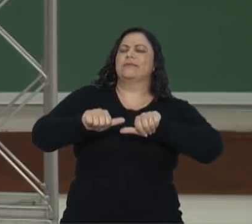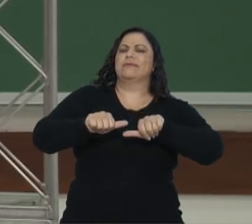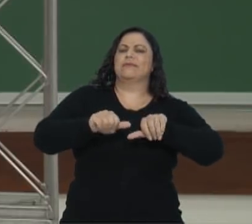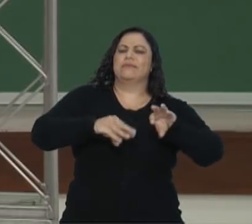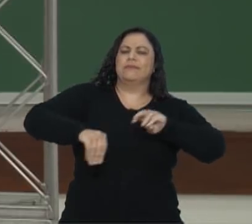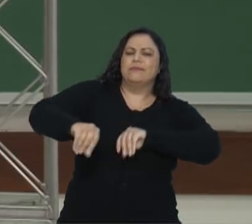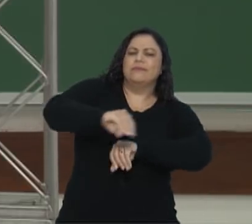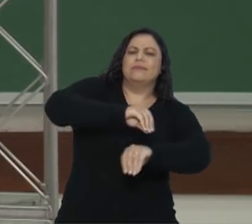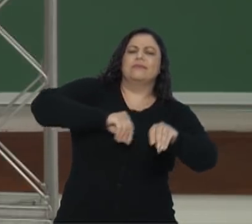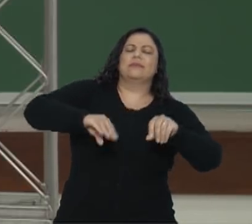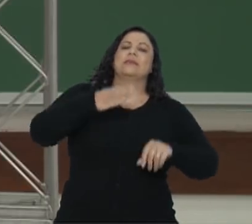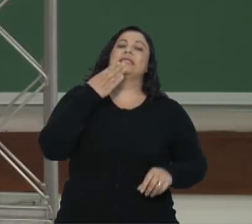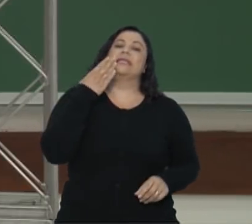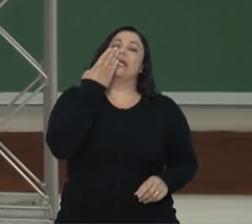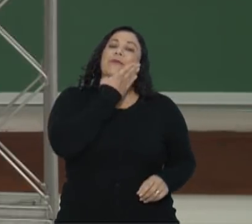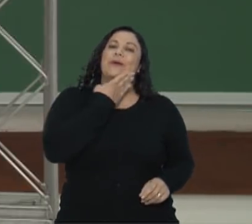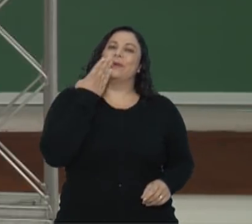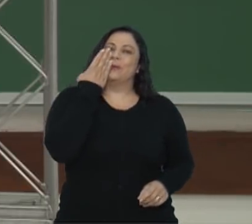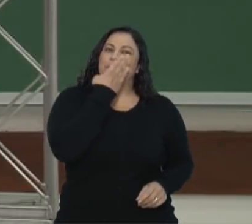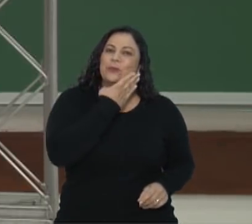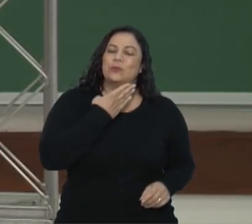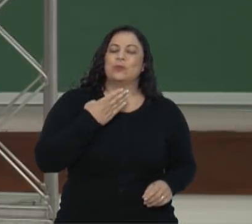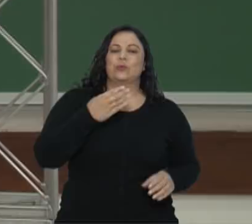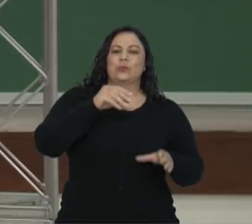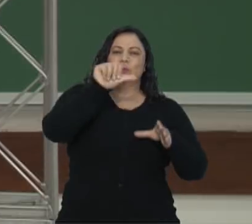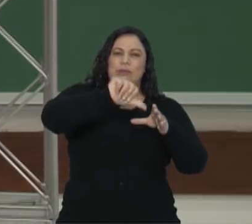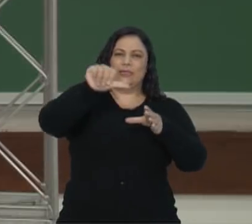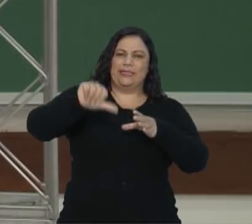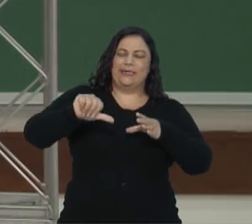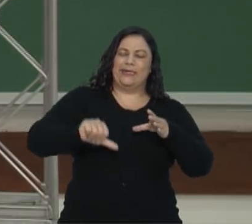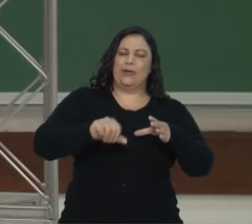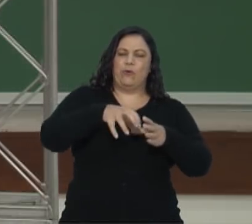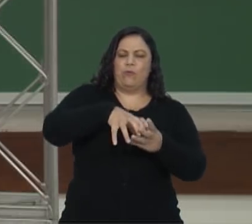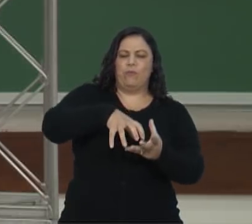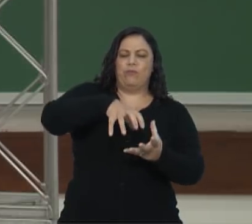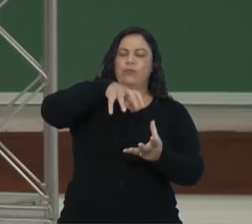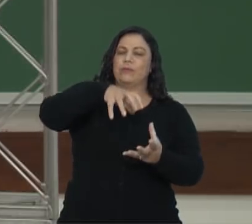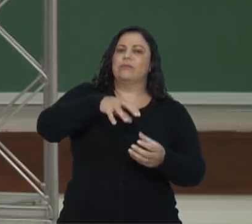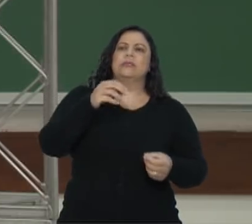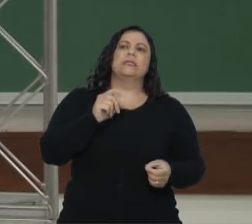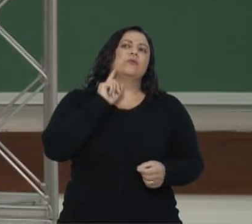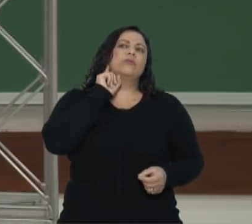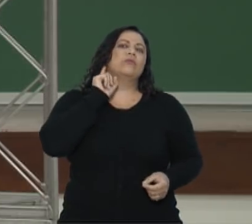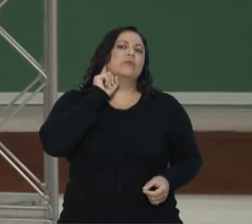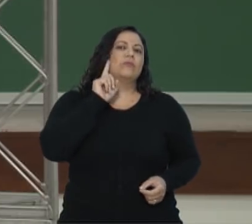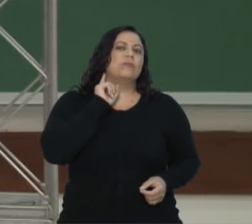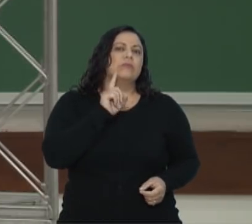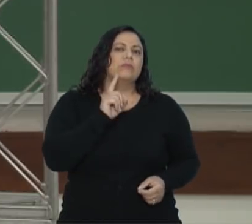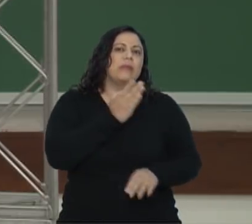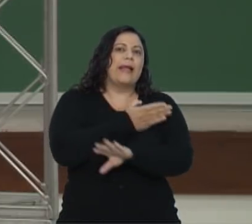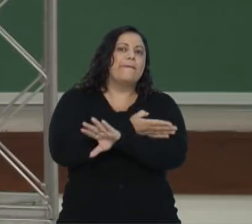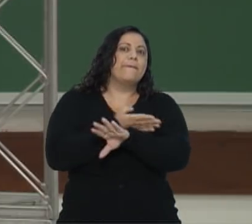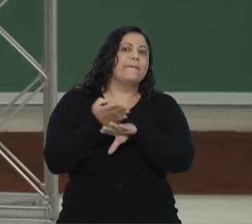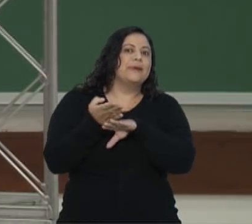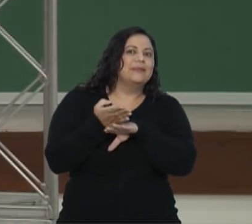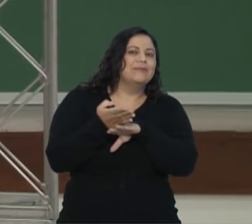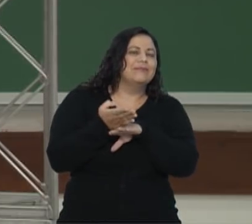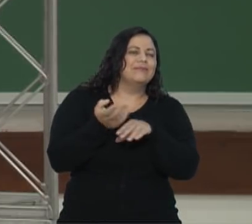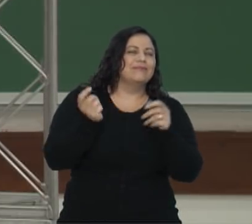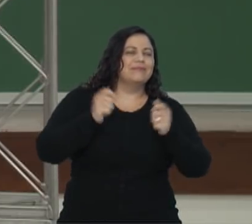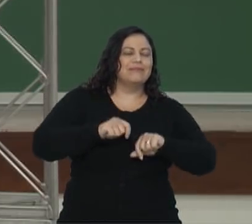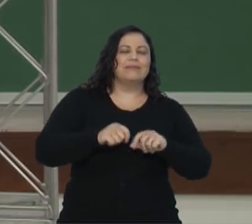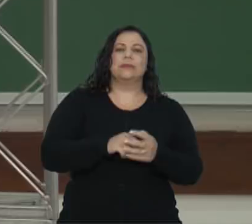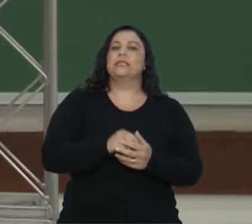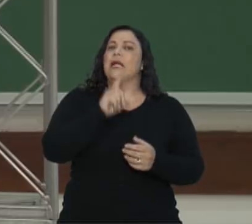brancos. Se eu mexer ali, por exemplo, com a clara, né, do ovo, ou a gema, especificamente a gema